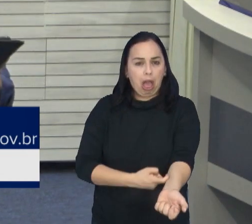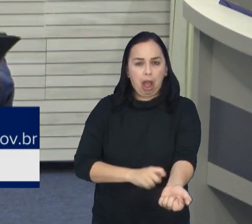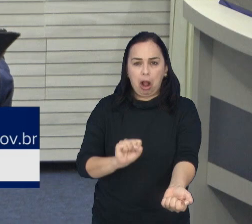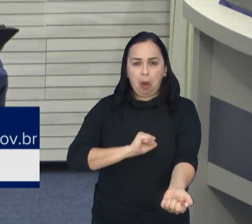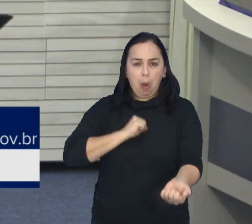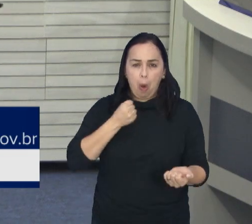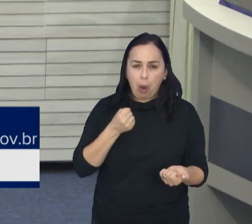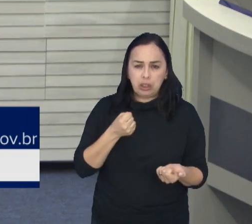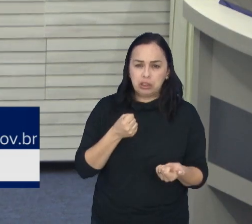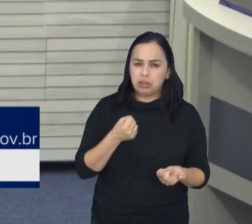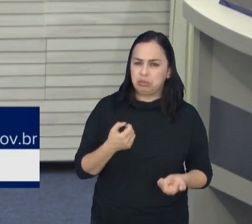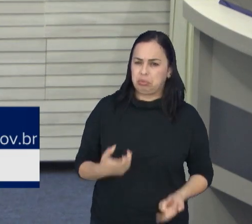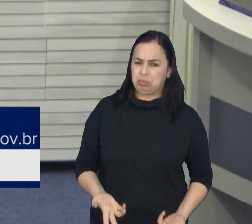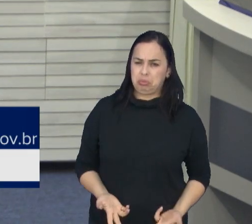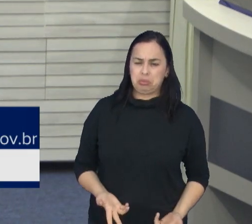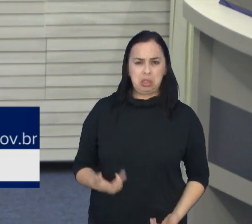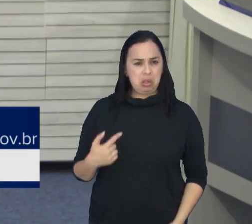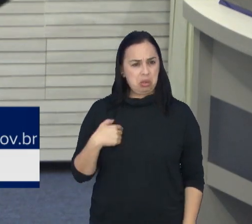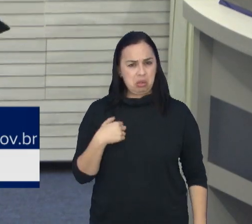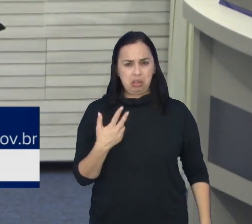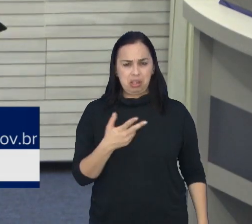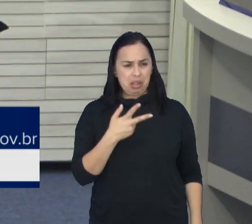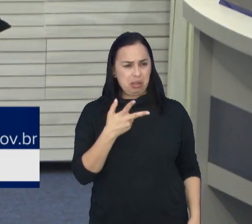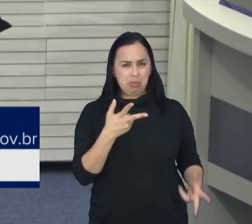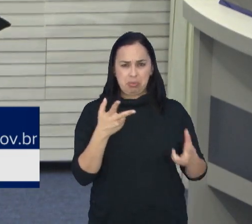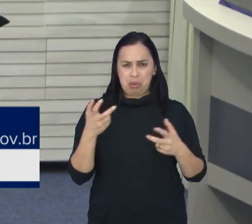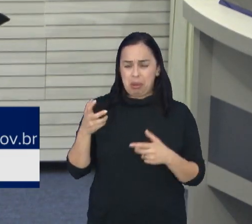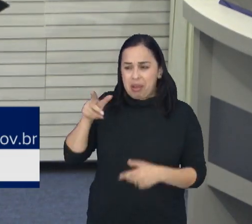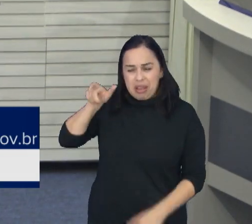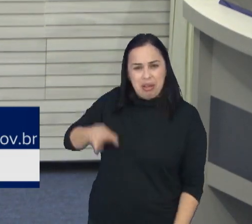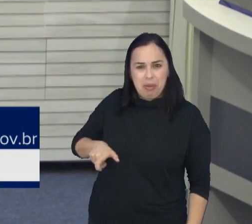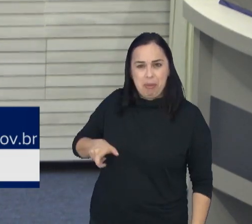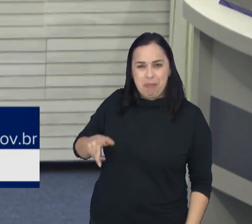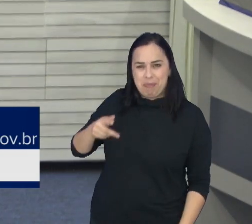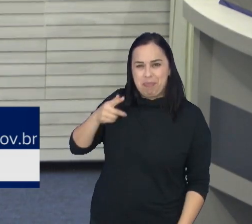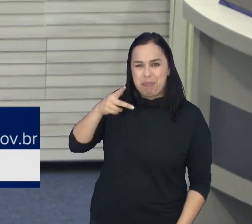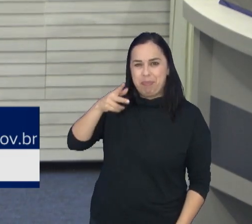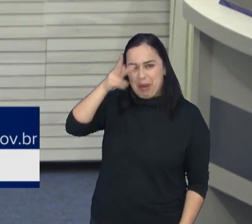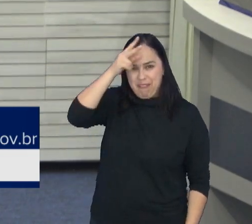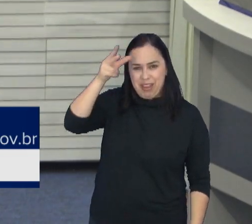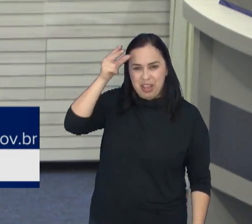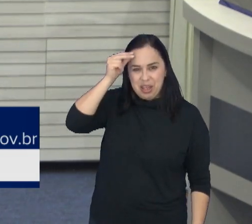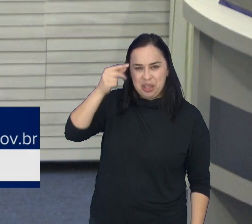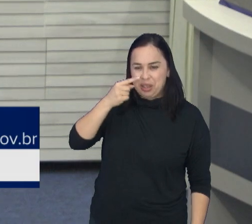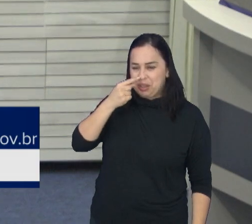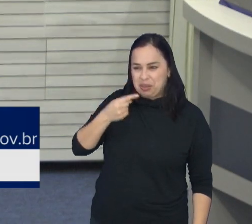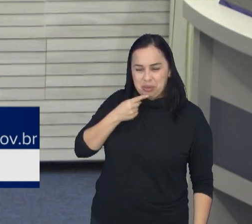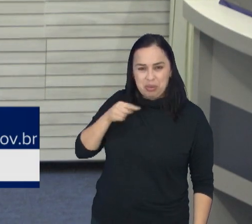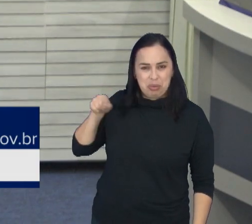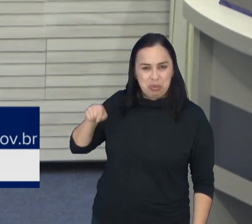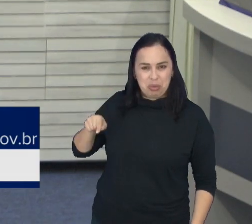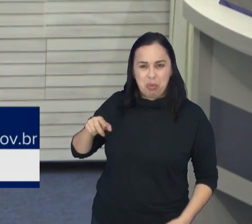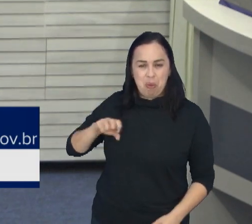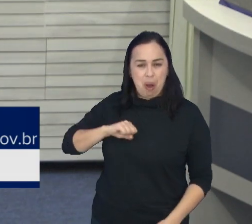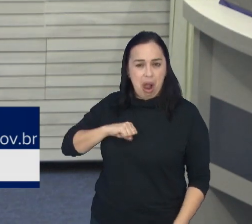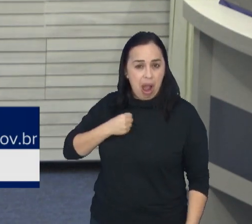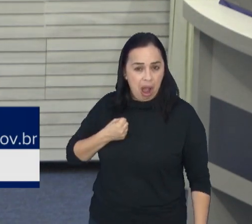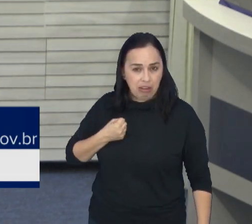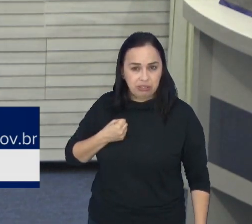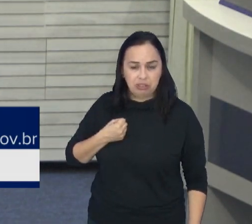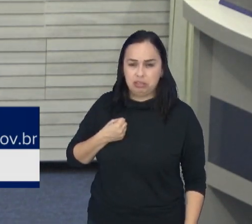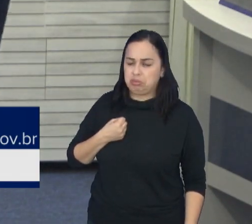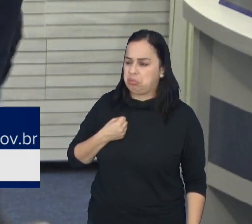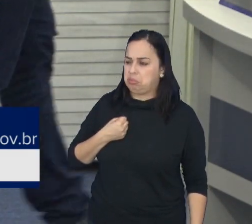ódio. Eu não sei, eu não vejo isso no prefeito. Eu vejo, sim, raiva, ódio. Alguns vereadores, quando vai falar aqui, raiva do